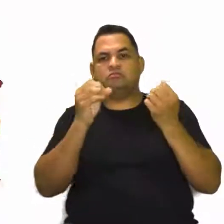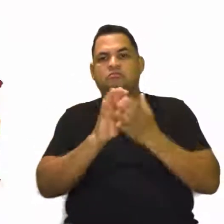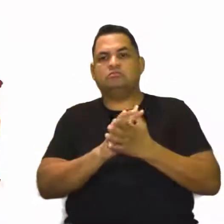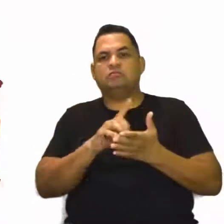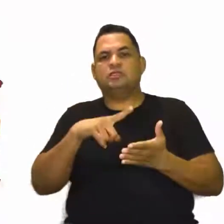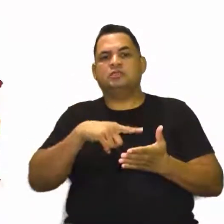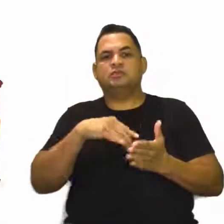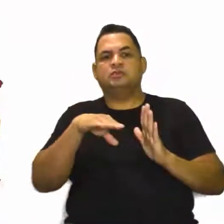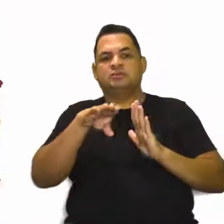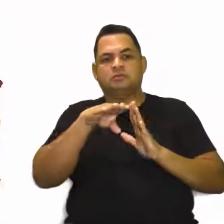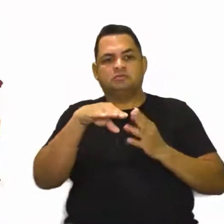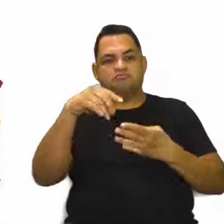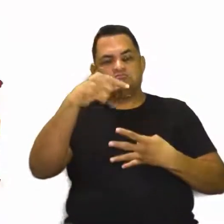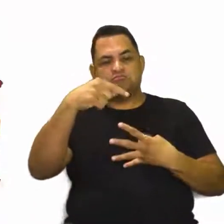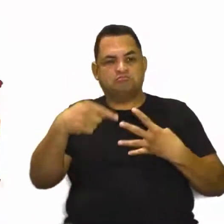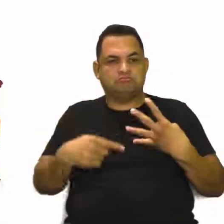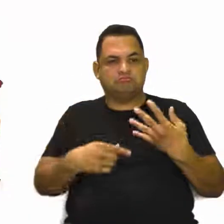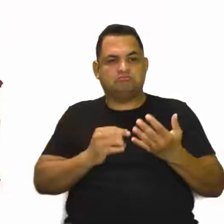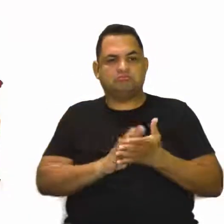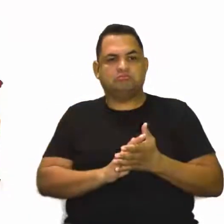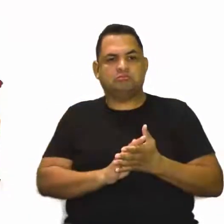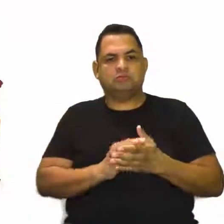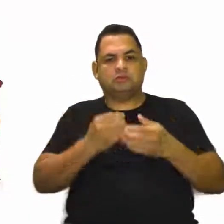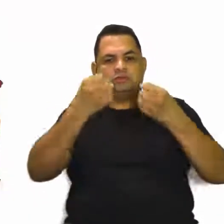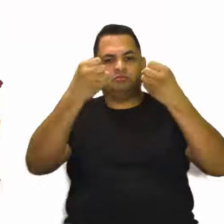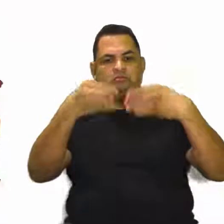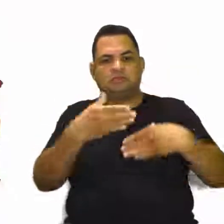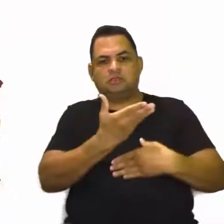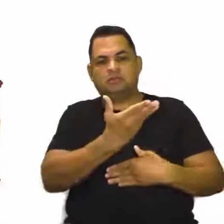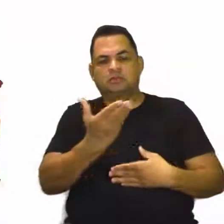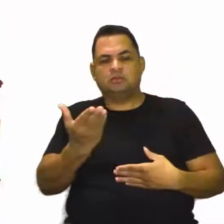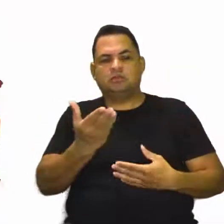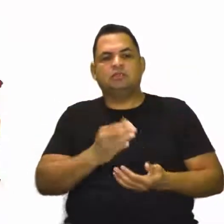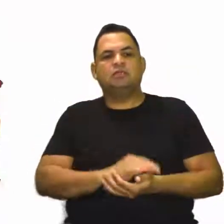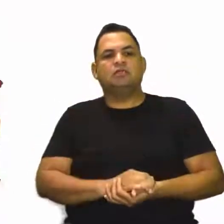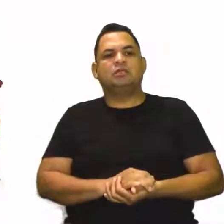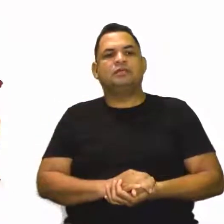várias subdivisões aí. Aqui eu pontuei uma que a gente fala aqui,